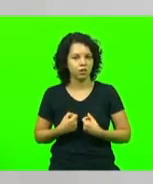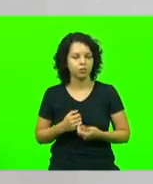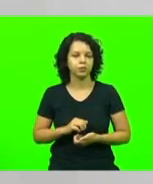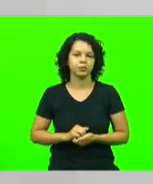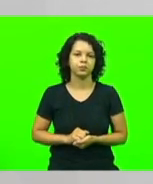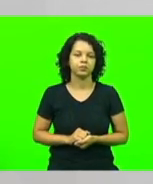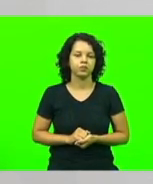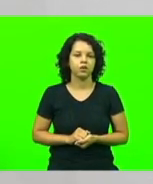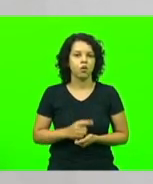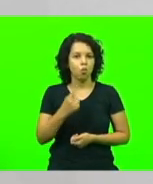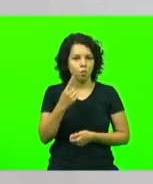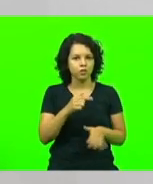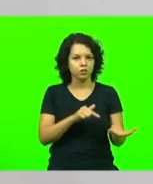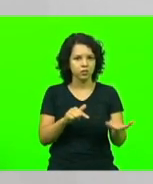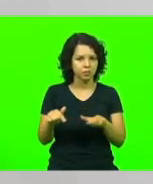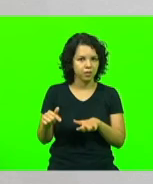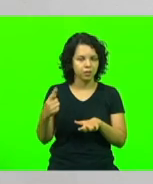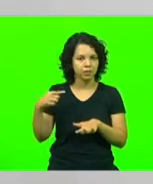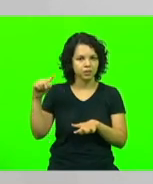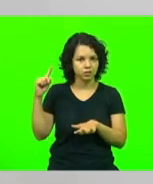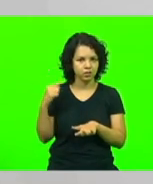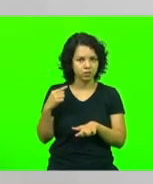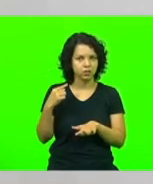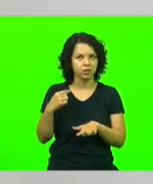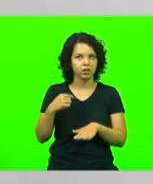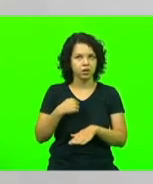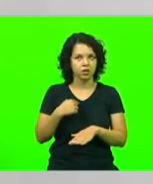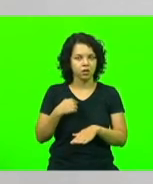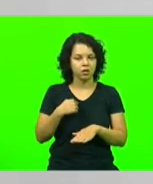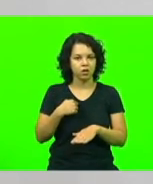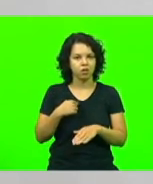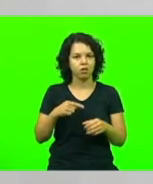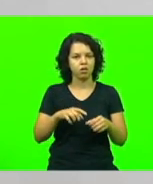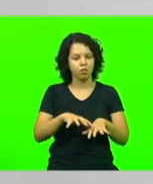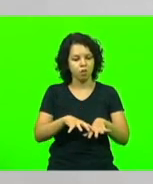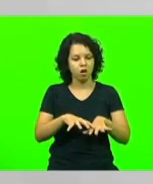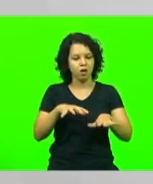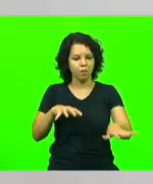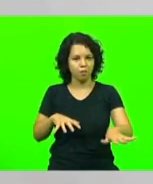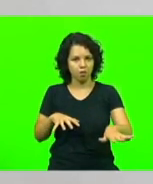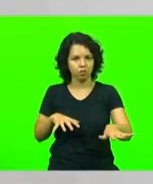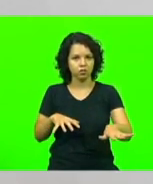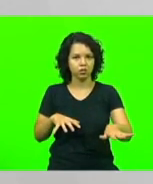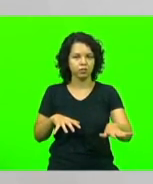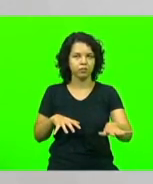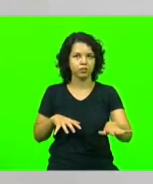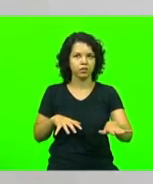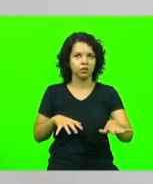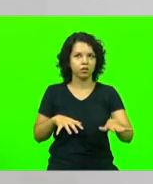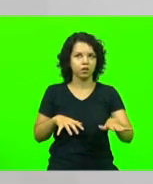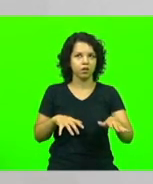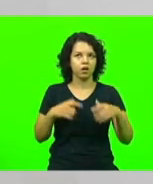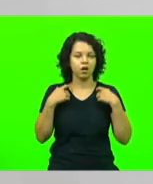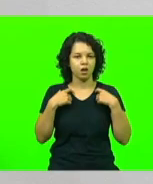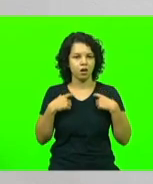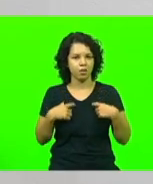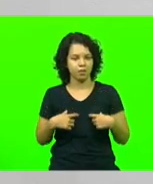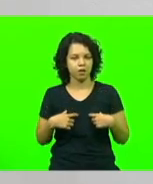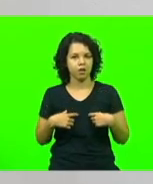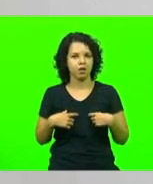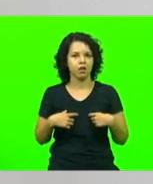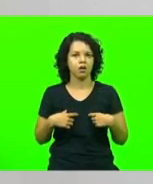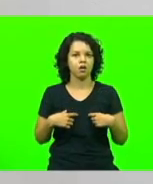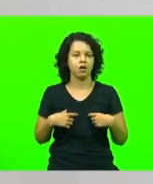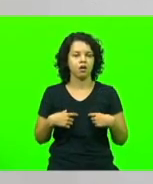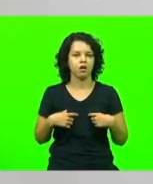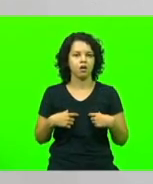única semana, que foi a semana passada, que eu entrei de forma remota ali, de camiseta, peito coberto, camiseta de